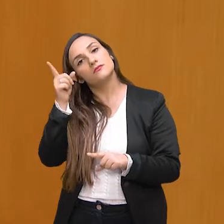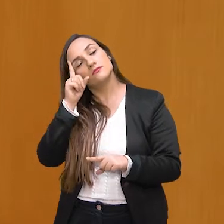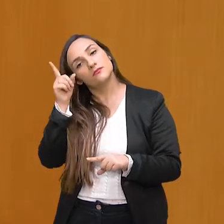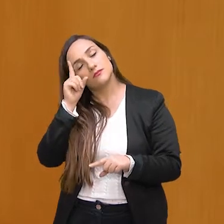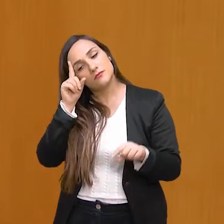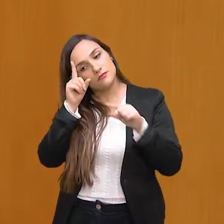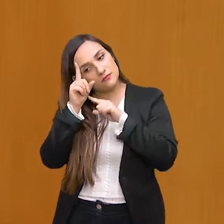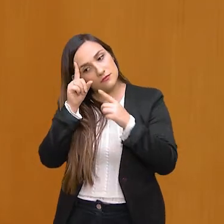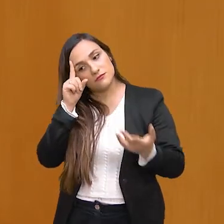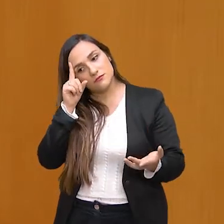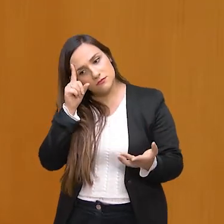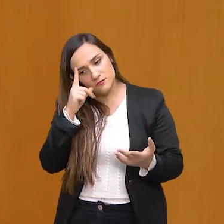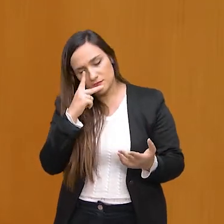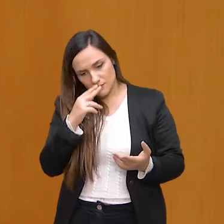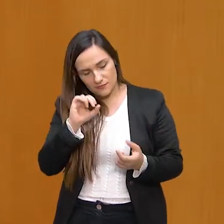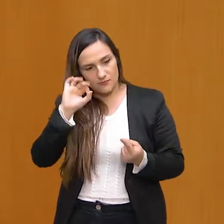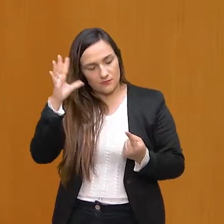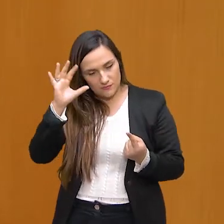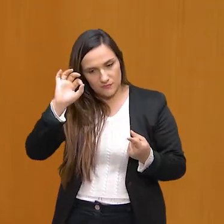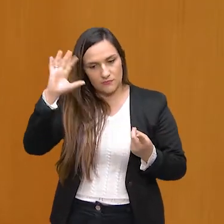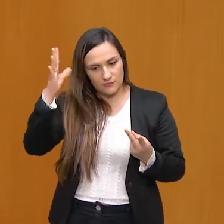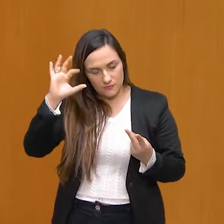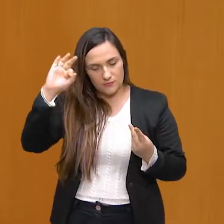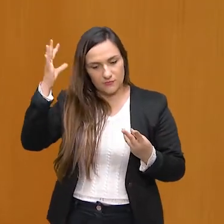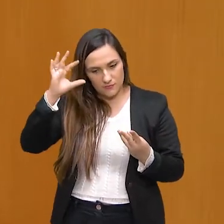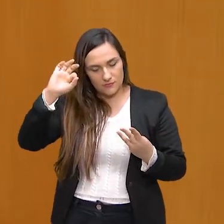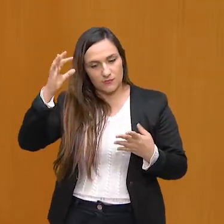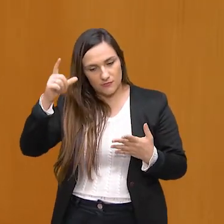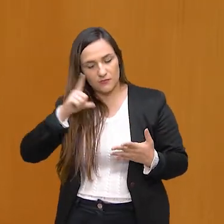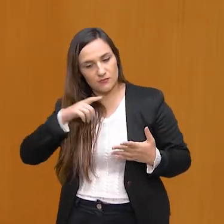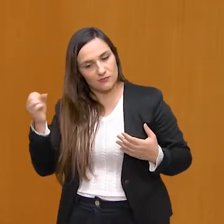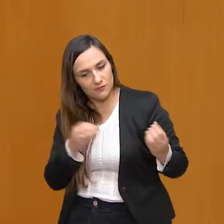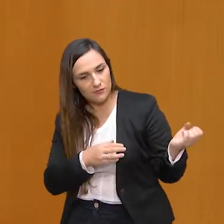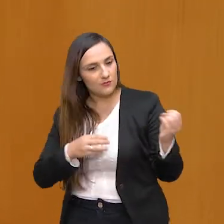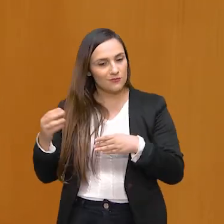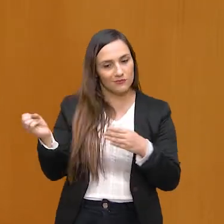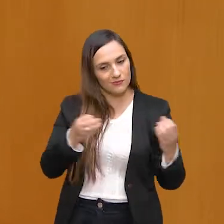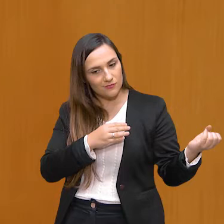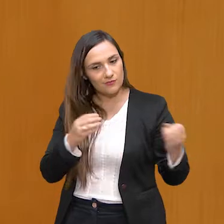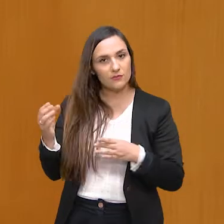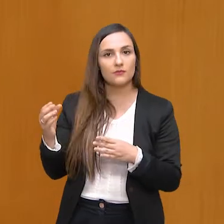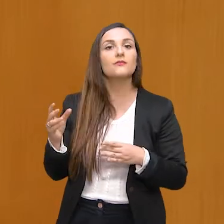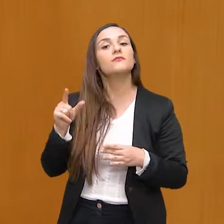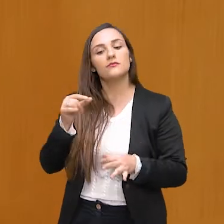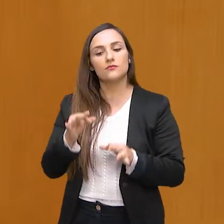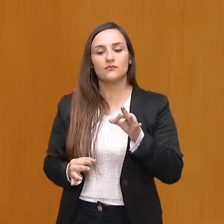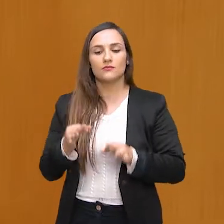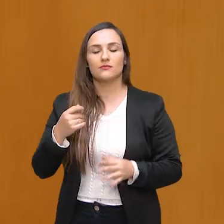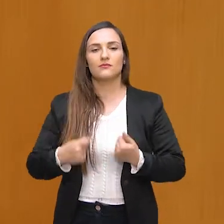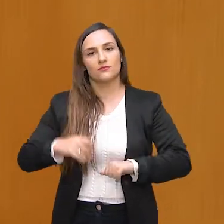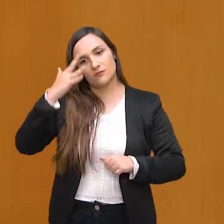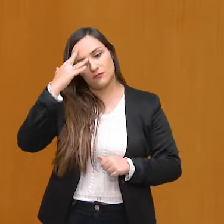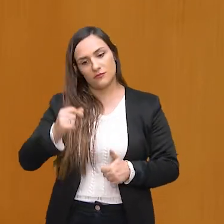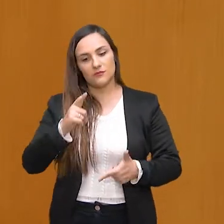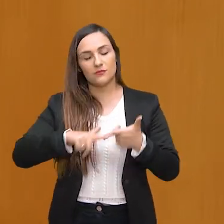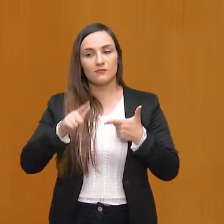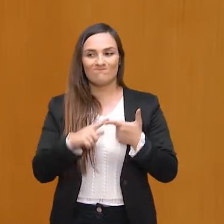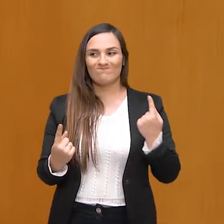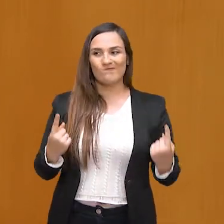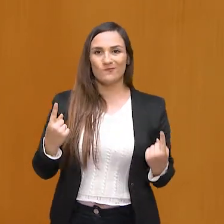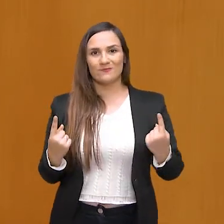que no dia a dia, né, que vão se avolumando e quando novos direitos vão surgindo, então o judiciário é